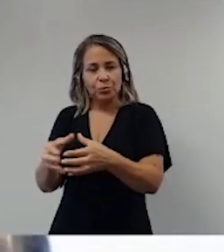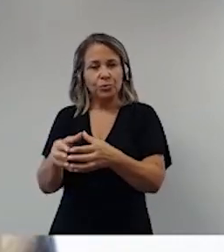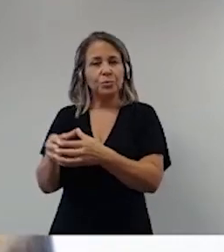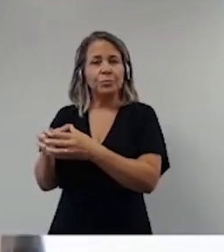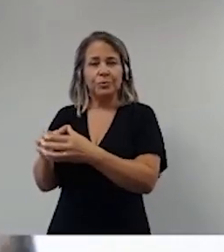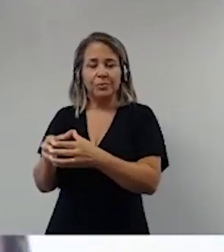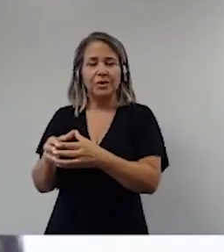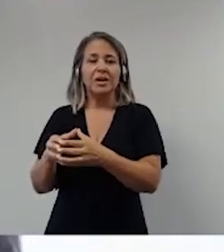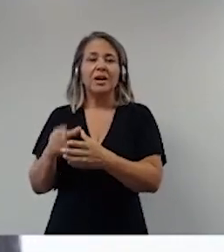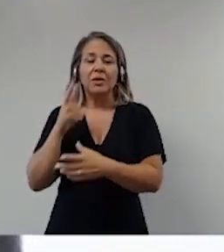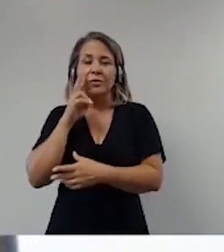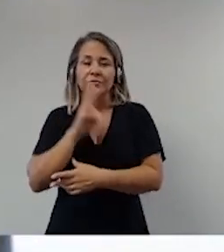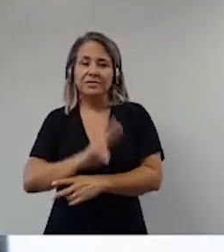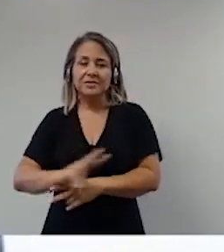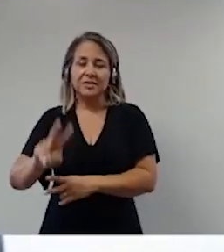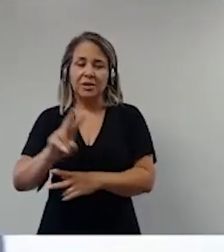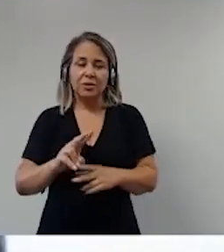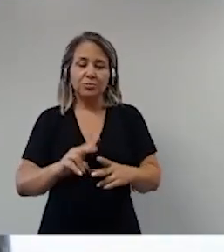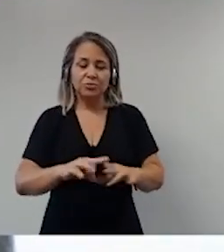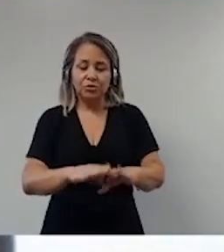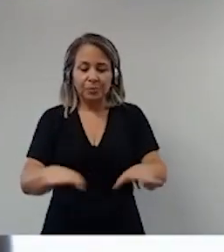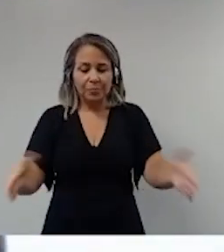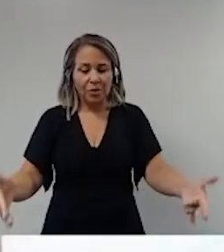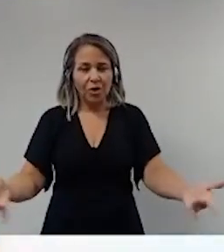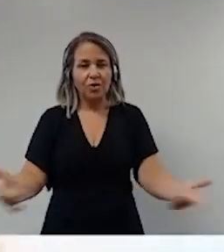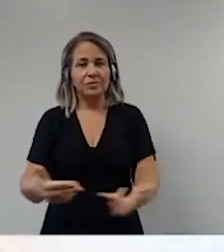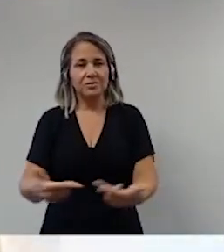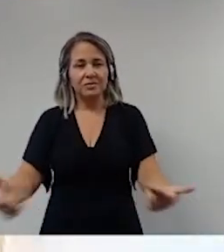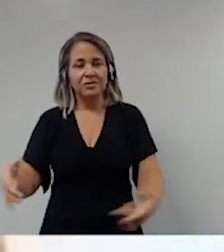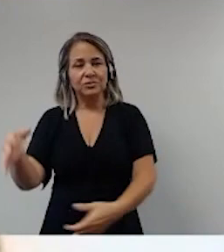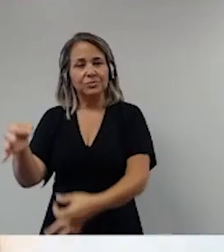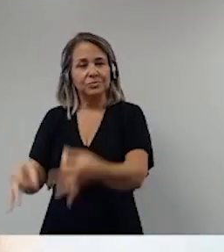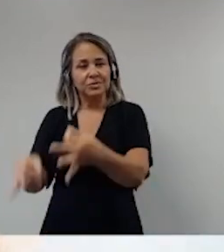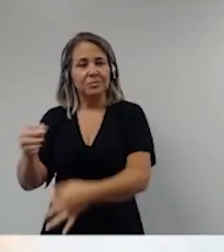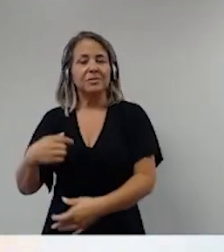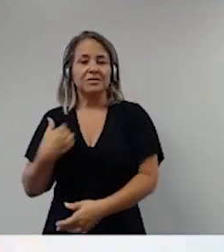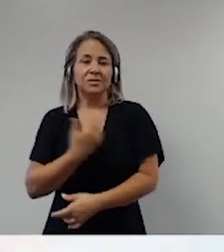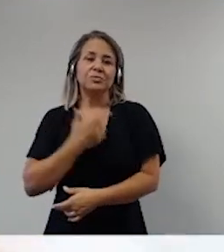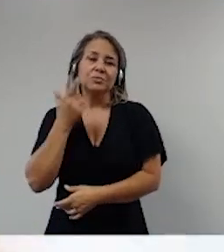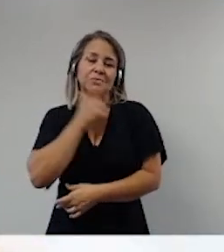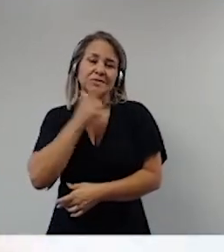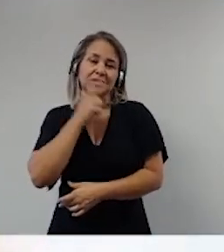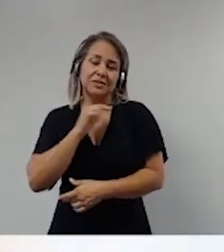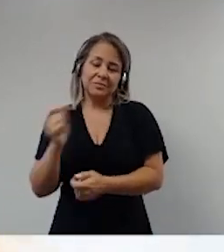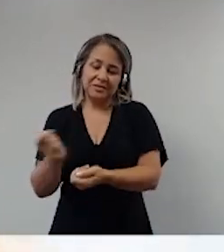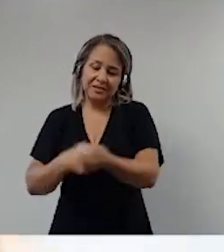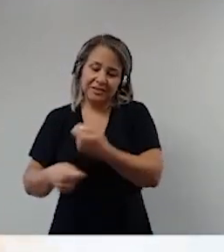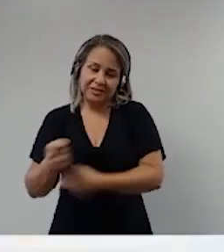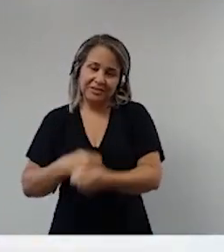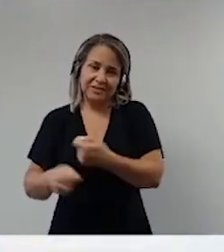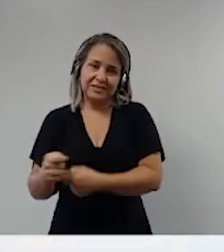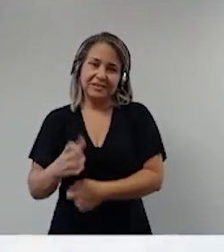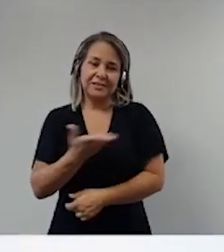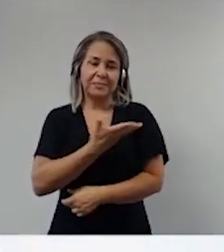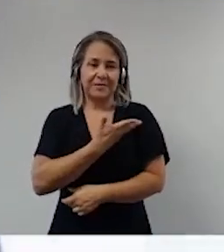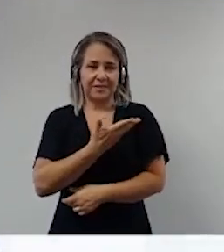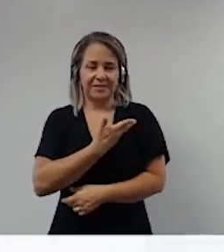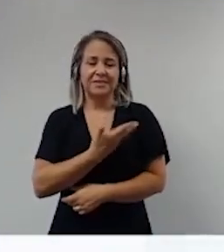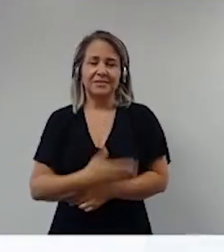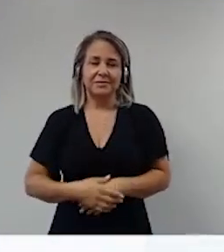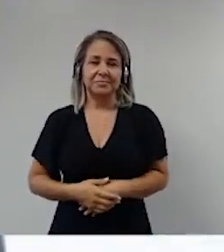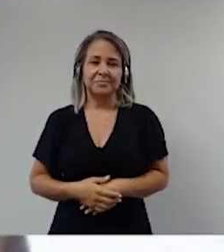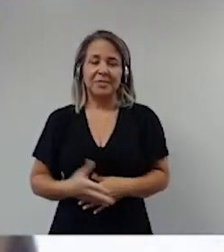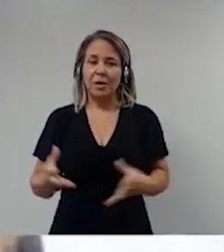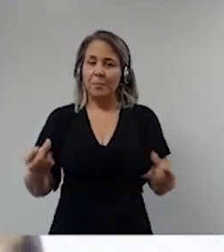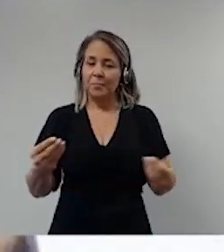área de divisão imobiliária, jurídico, várias outras áreas, para que a gente conseguisse essas renegociações amigáveis.